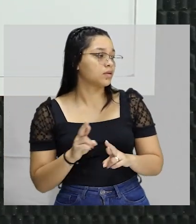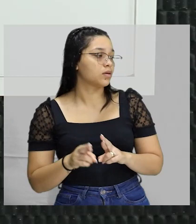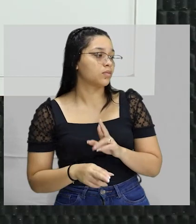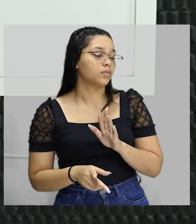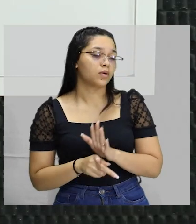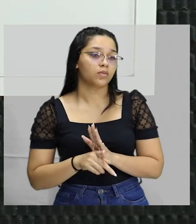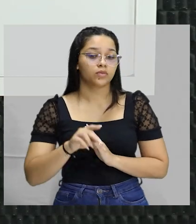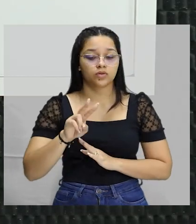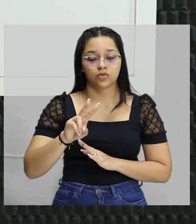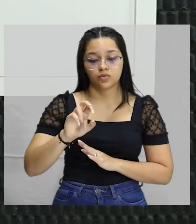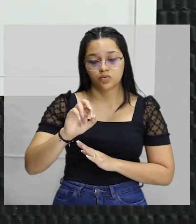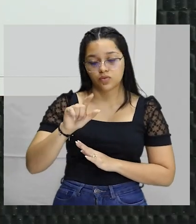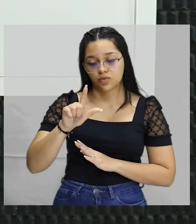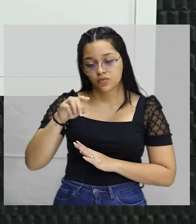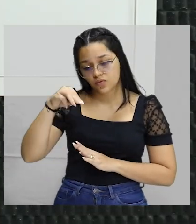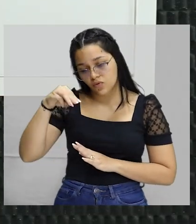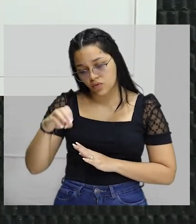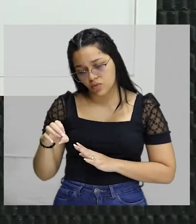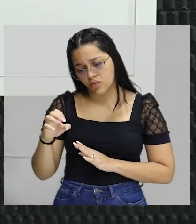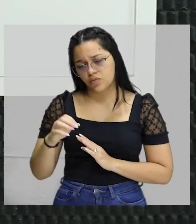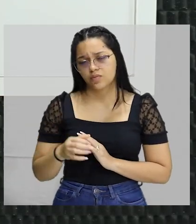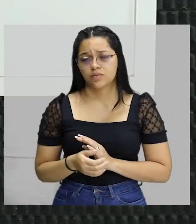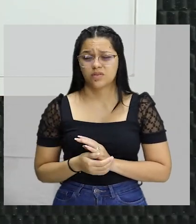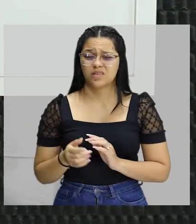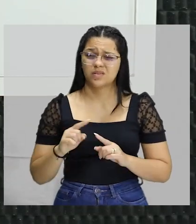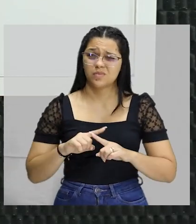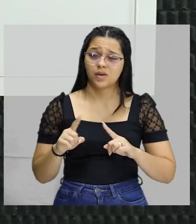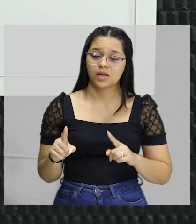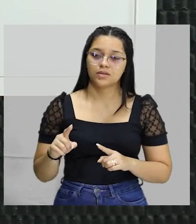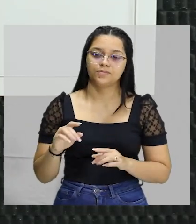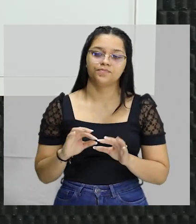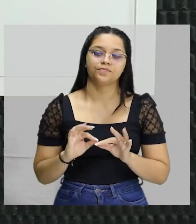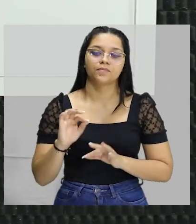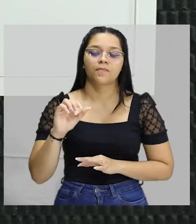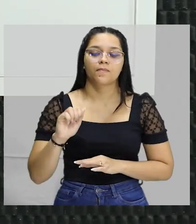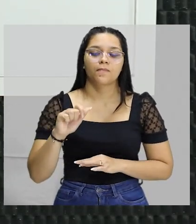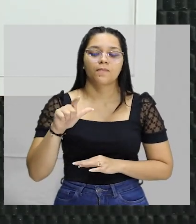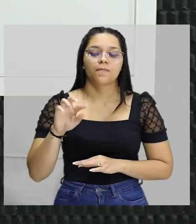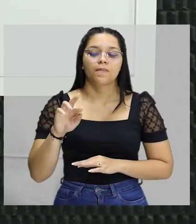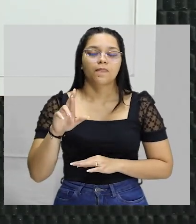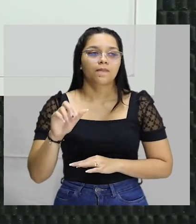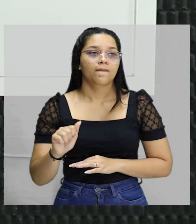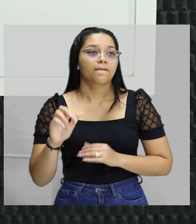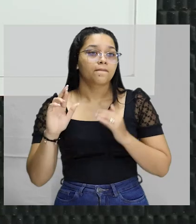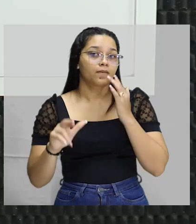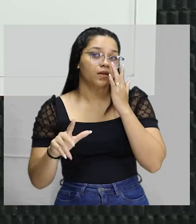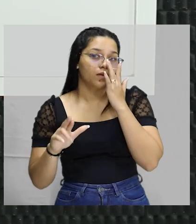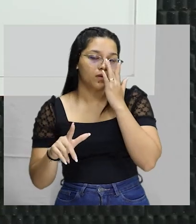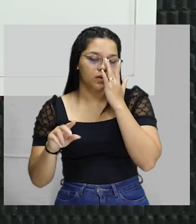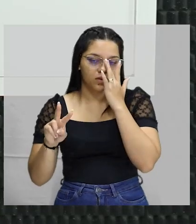volume, certo? Só que a altura é diferente de volume.